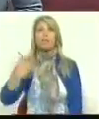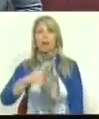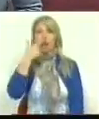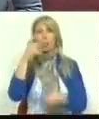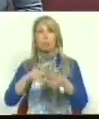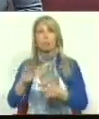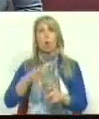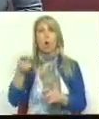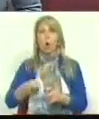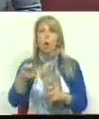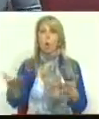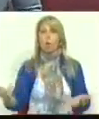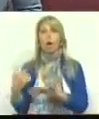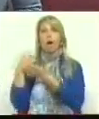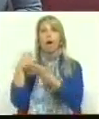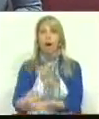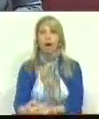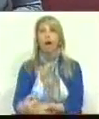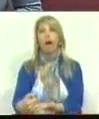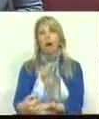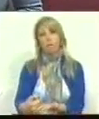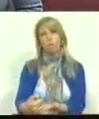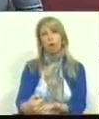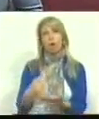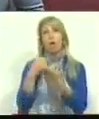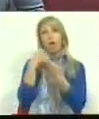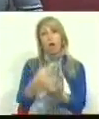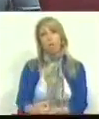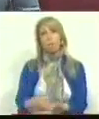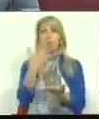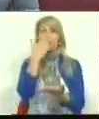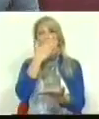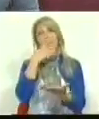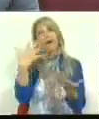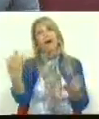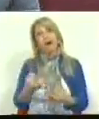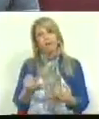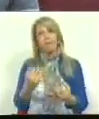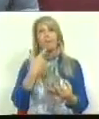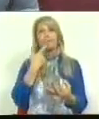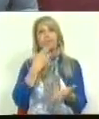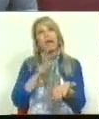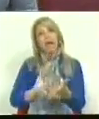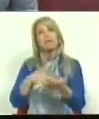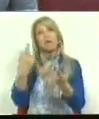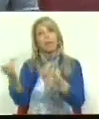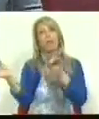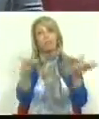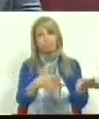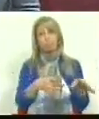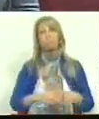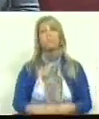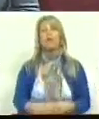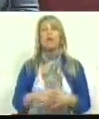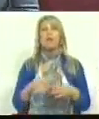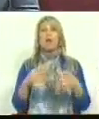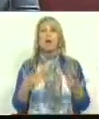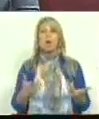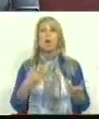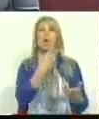a sua oposição ao despejo no caso do domicílio. Em relação aos contratos antigos, a lei